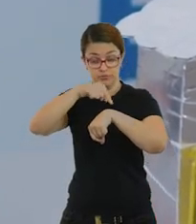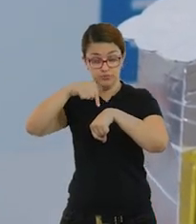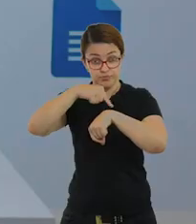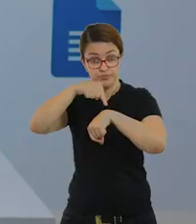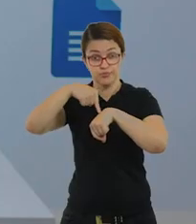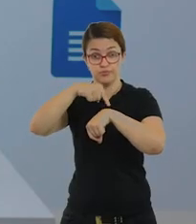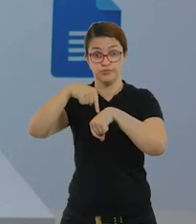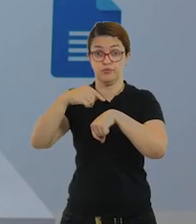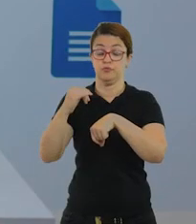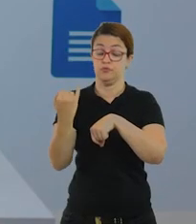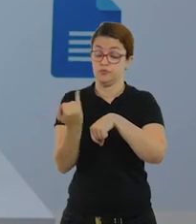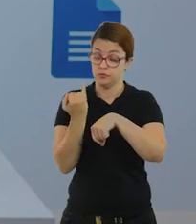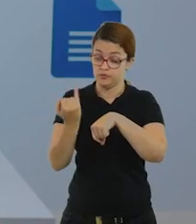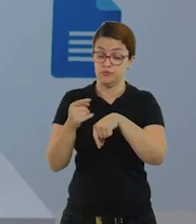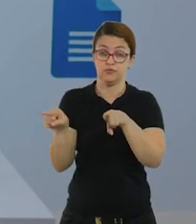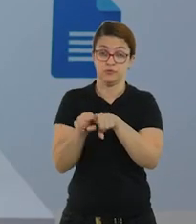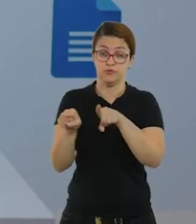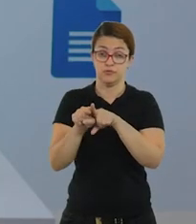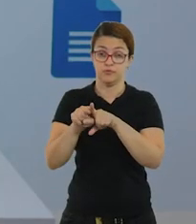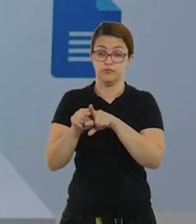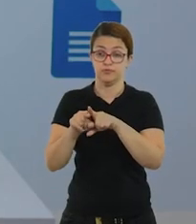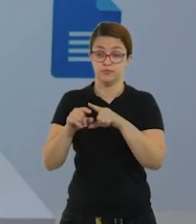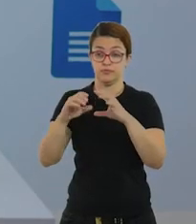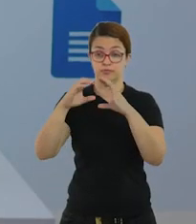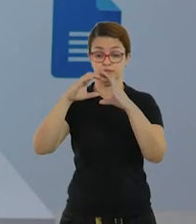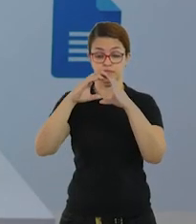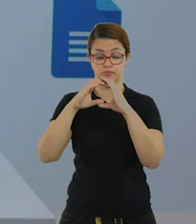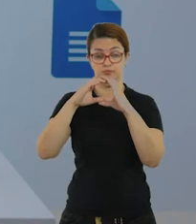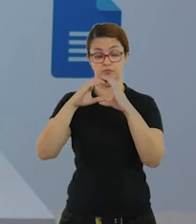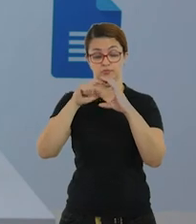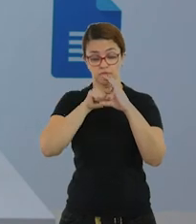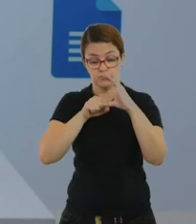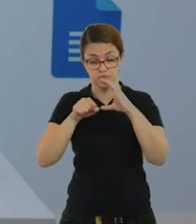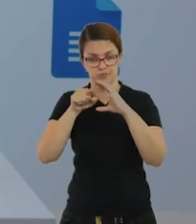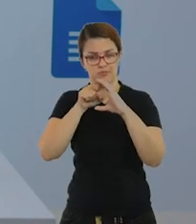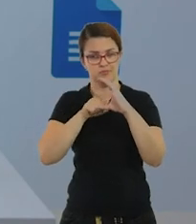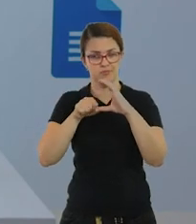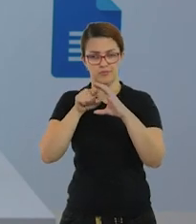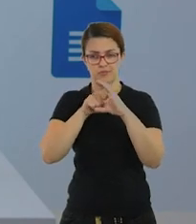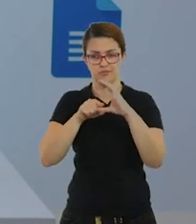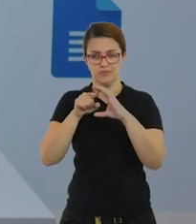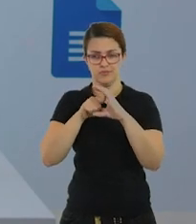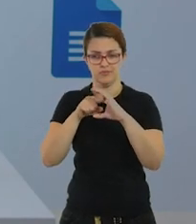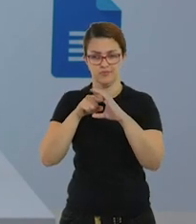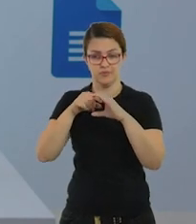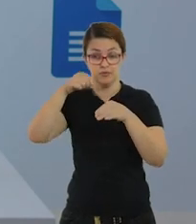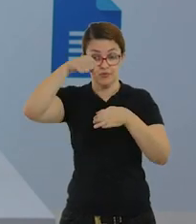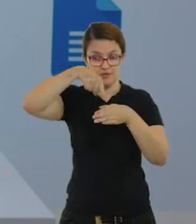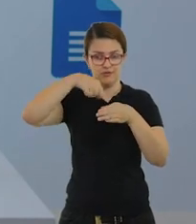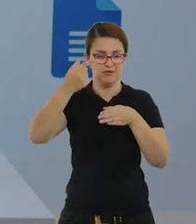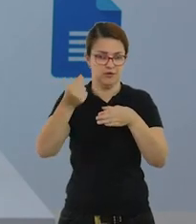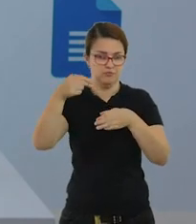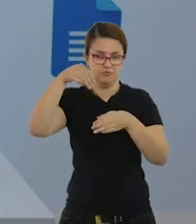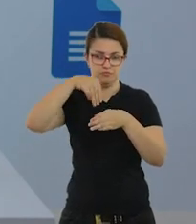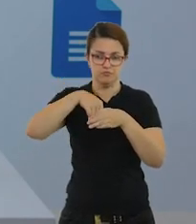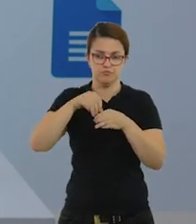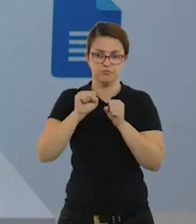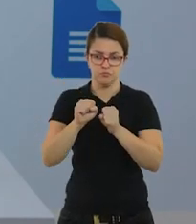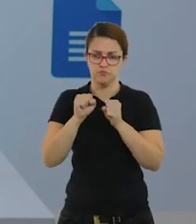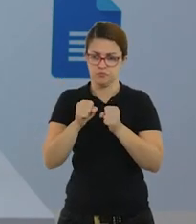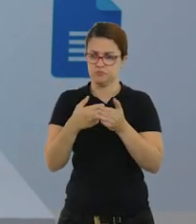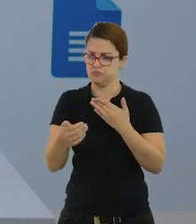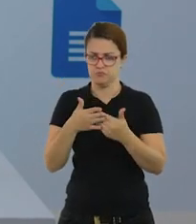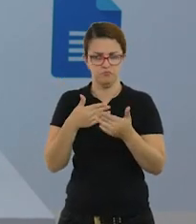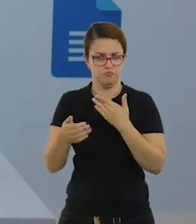do relógio, porque no cuco o importante é você ter o relógio também. Aqui eu tenho a tampa de um cofrinho que o cofrinho não existe mais.